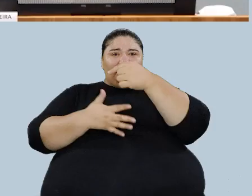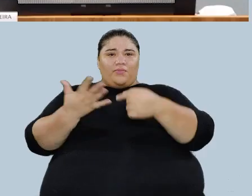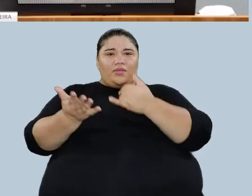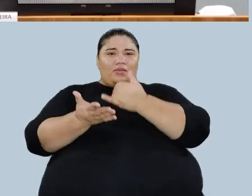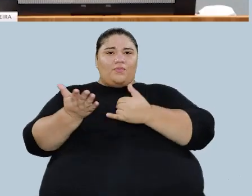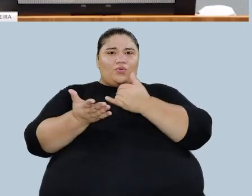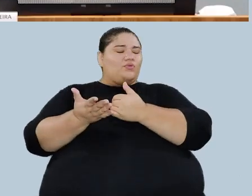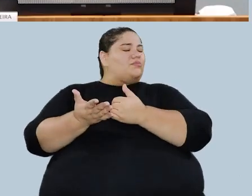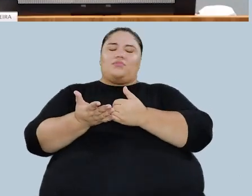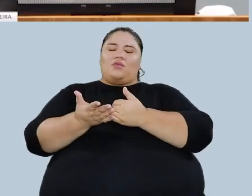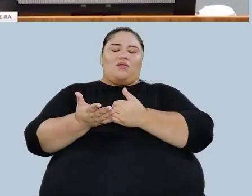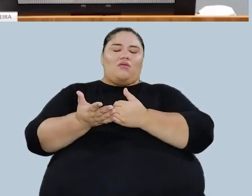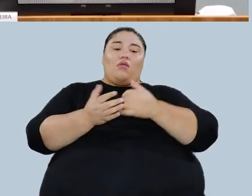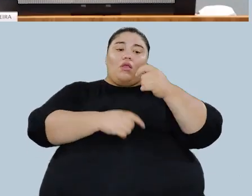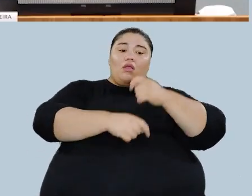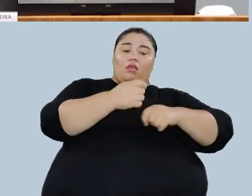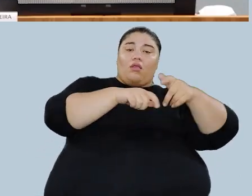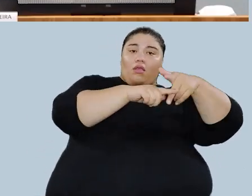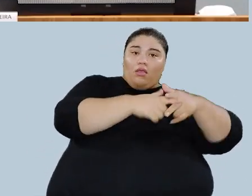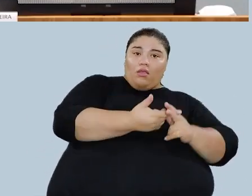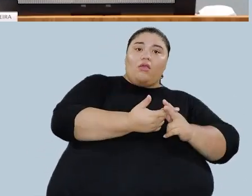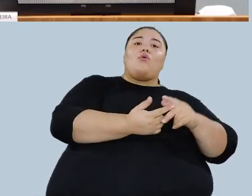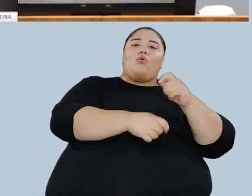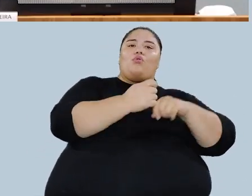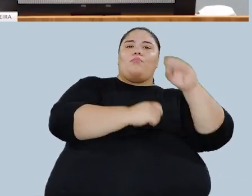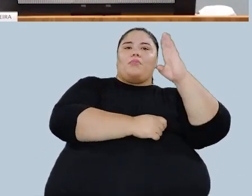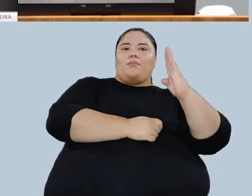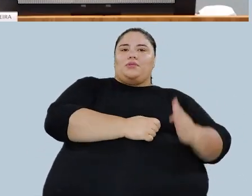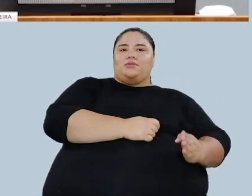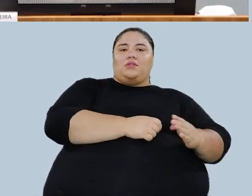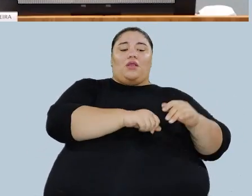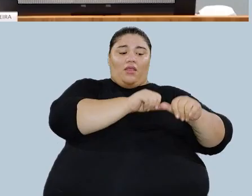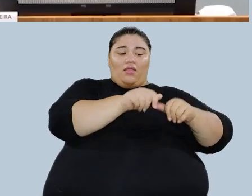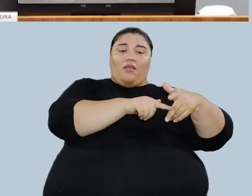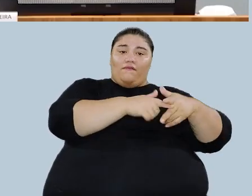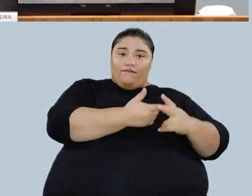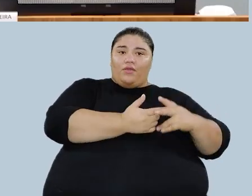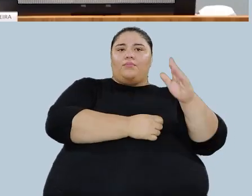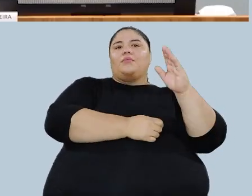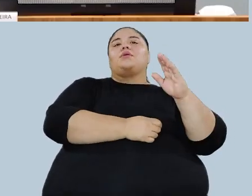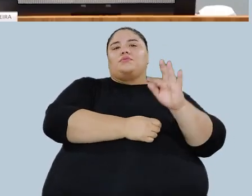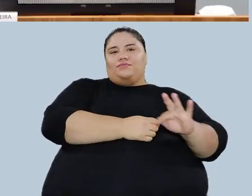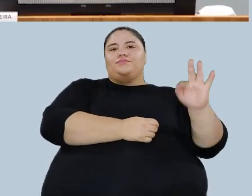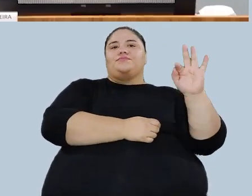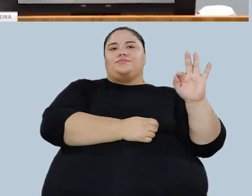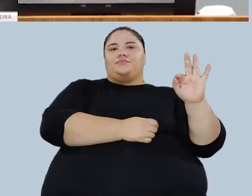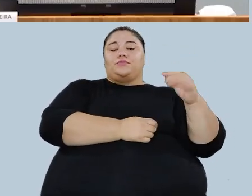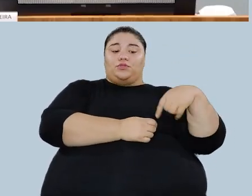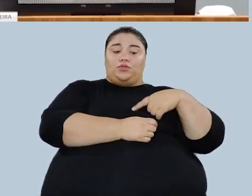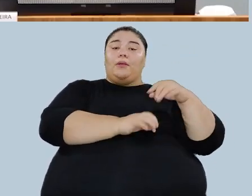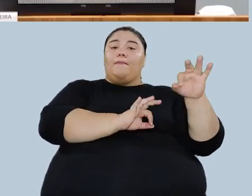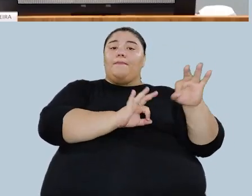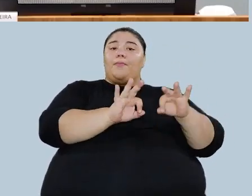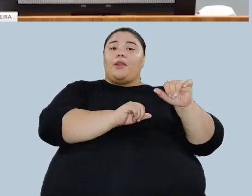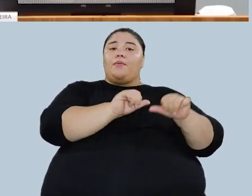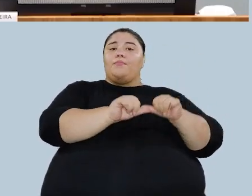uma reforma da economia brasileira, uma reforma do federalismo. Então, temos que estar preparados para o que virão aí, né,